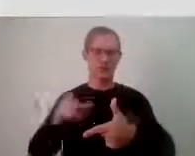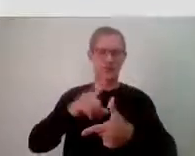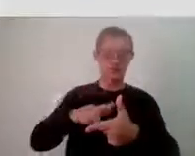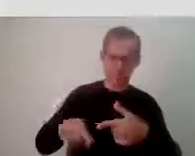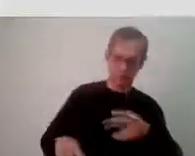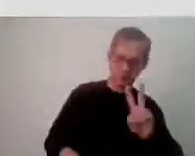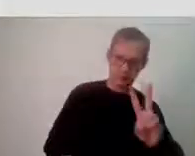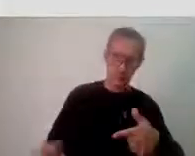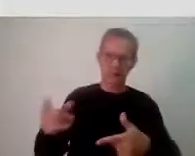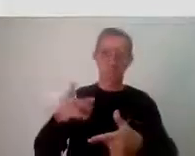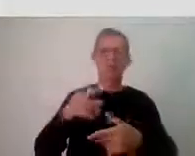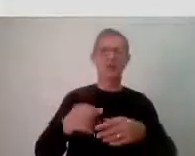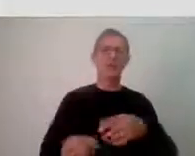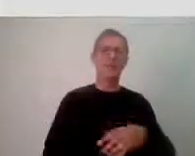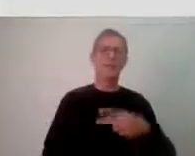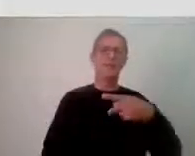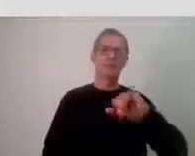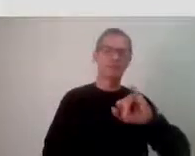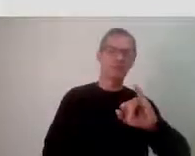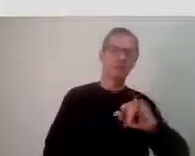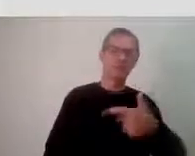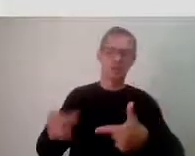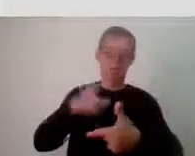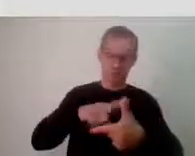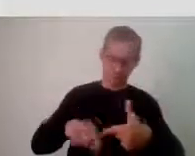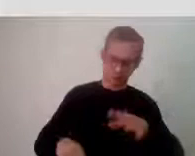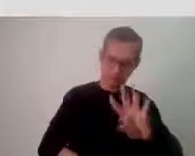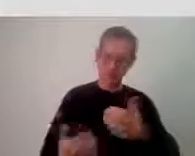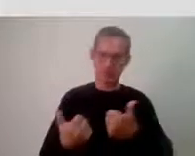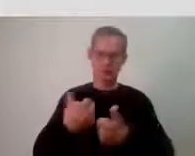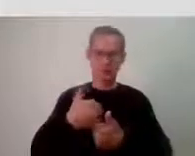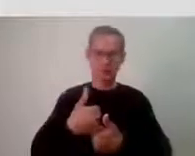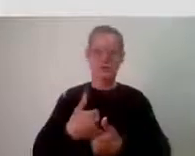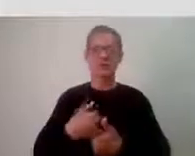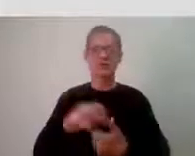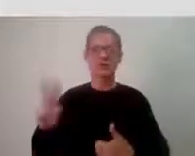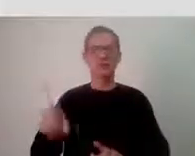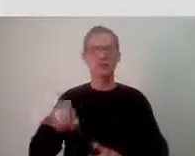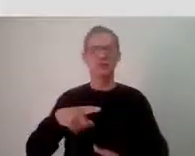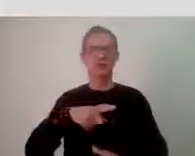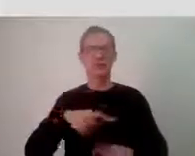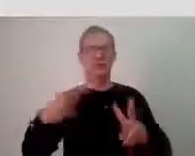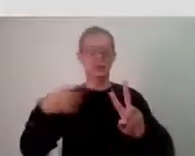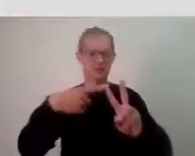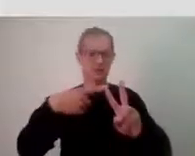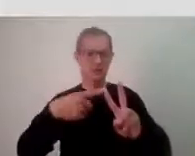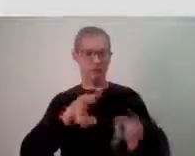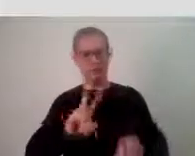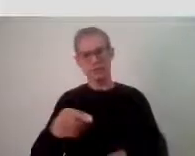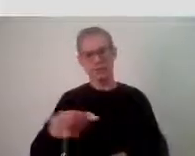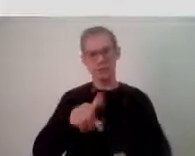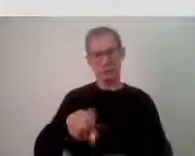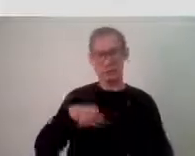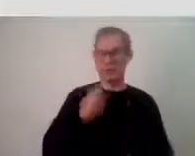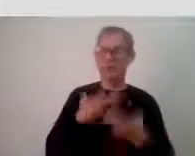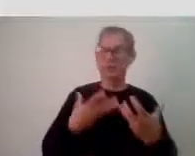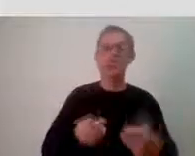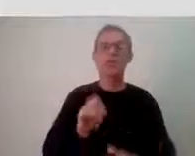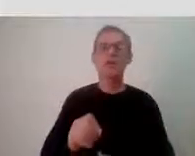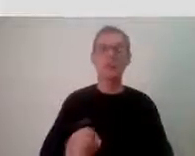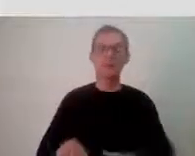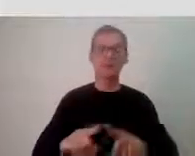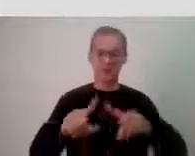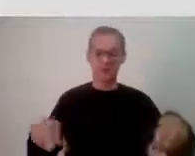sobre 4. Substituindo os valores de x, nós vamos ter raiz de 2 menos 1. Mas a gente quer o quê? A